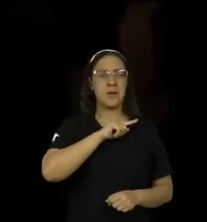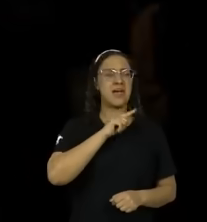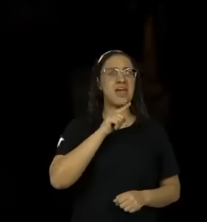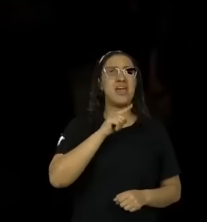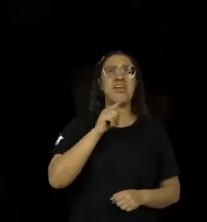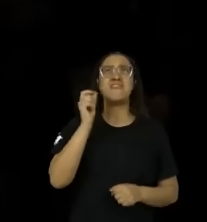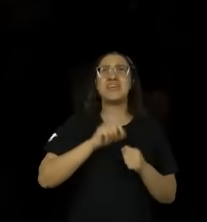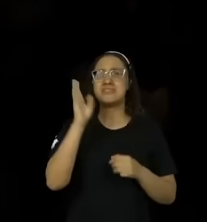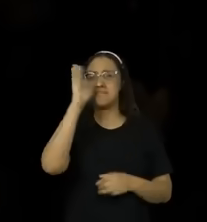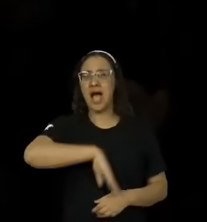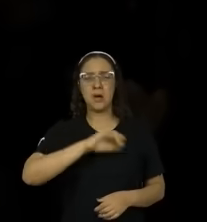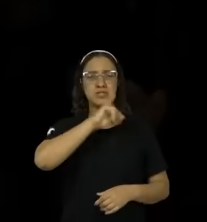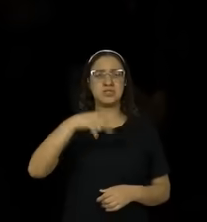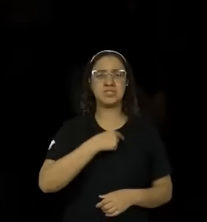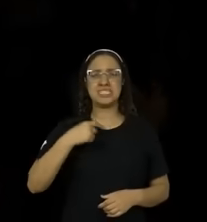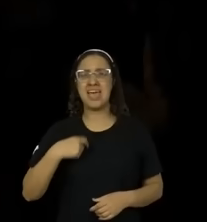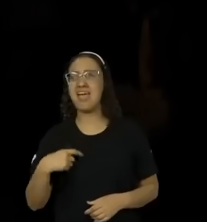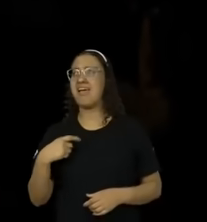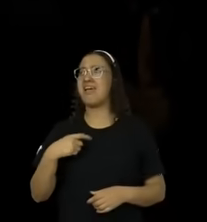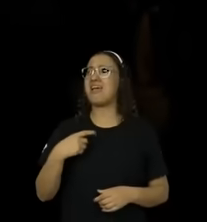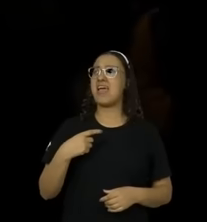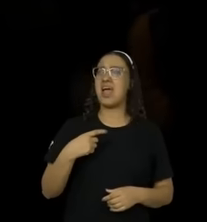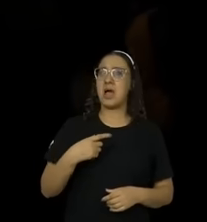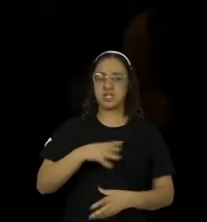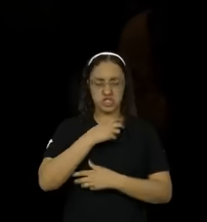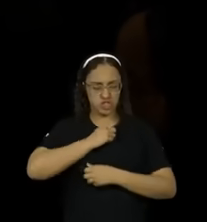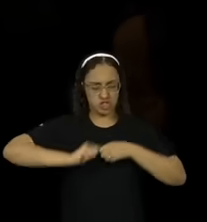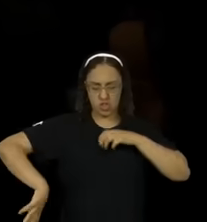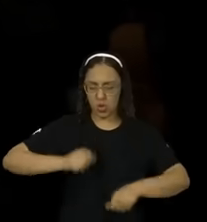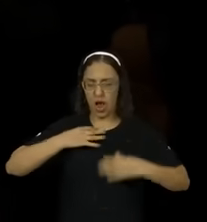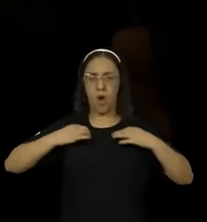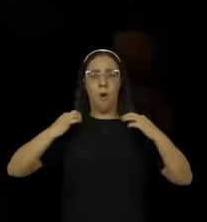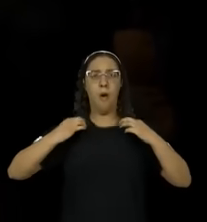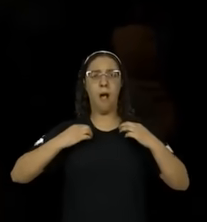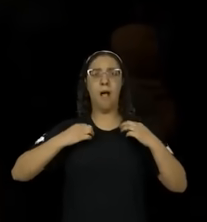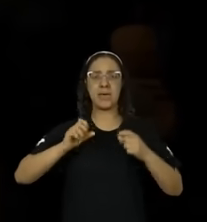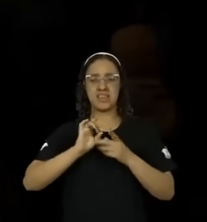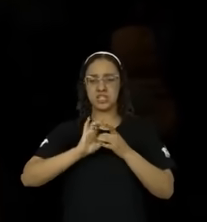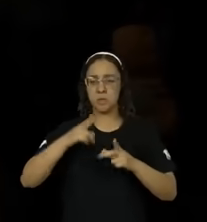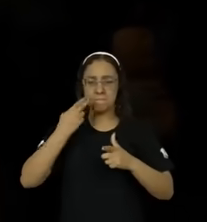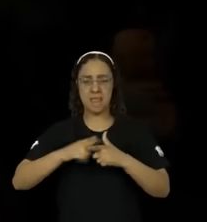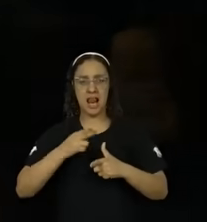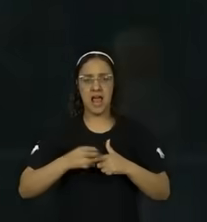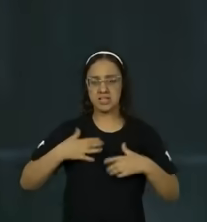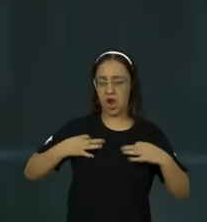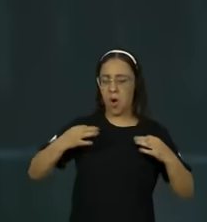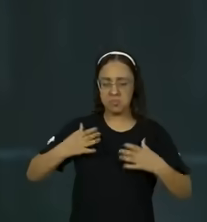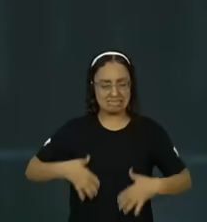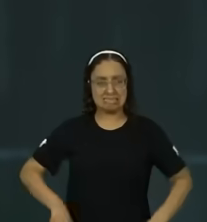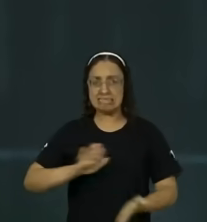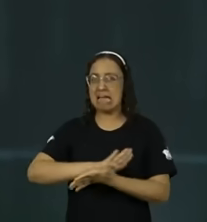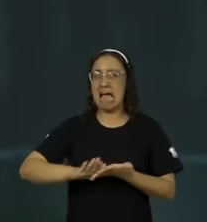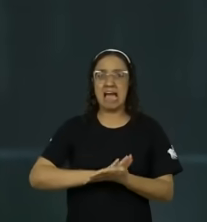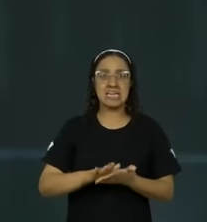ele no poço. Ele com certeza, quando teve nu, quando teve fome sozinho, ninguém estava por ele, e agora tudo que se